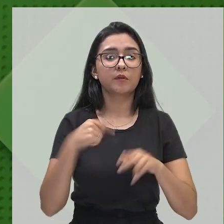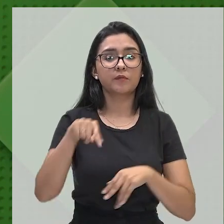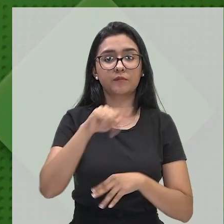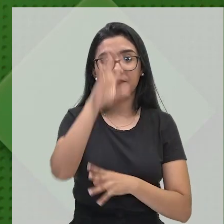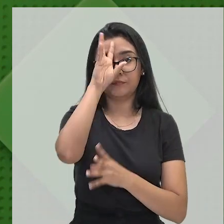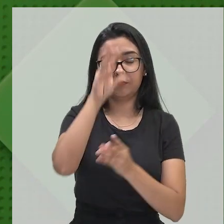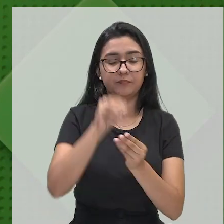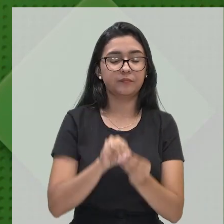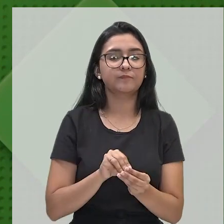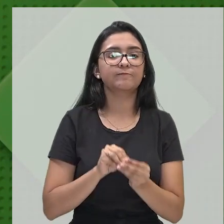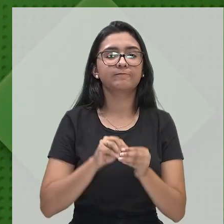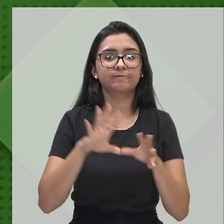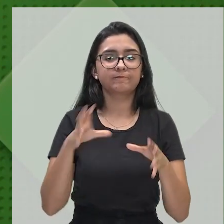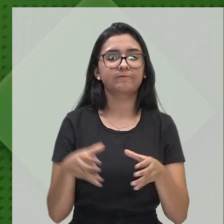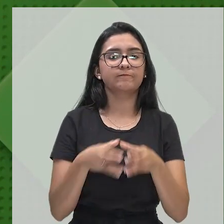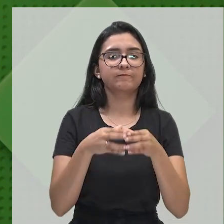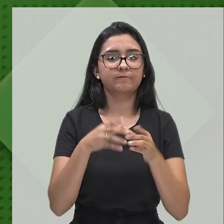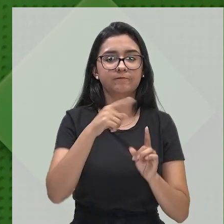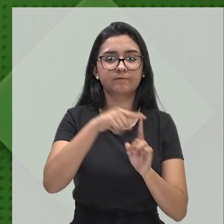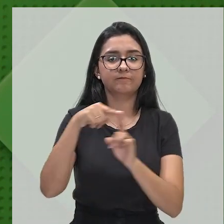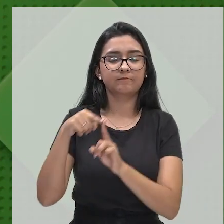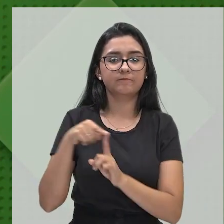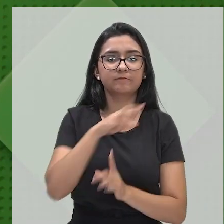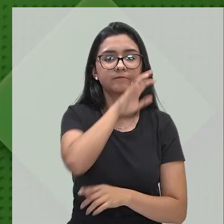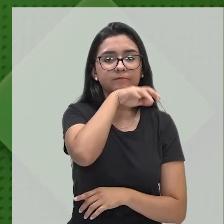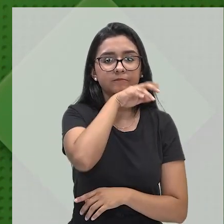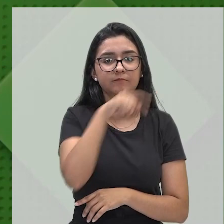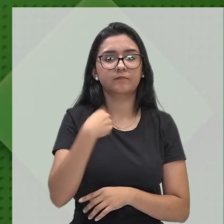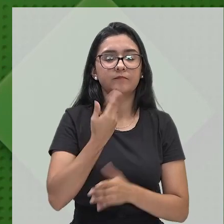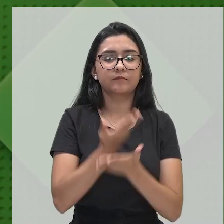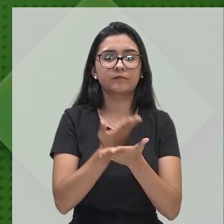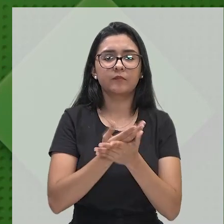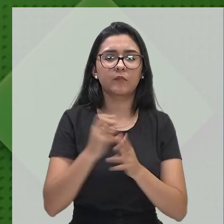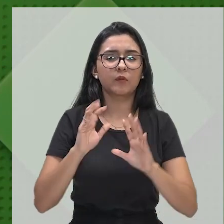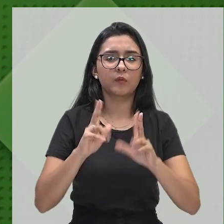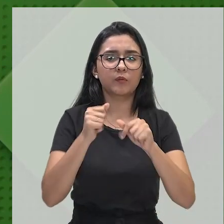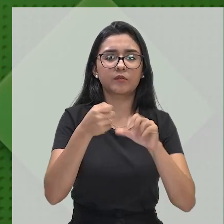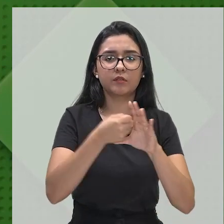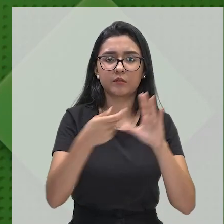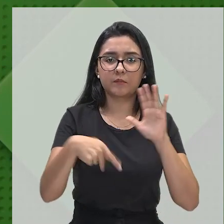tenha compreendido aí mais um grupo, né, de animais que nós vimos, todas as